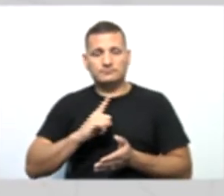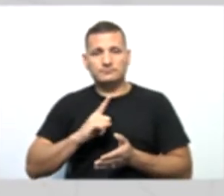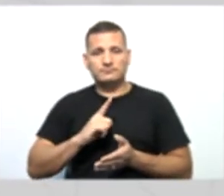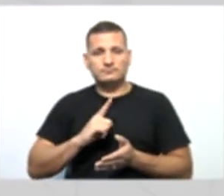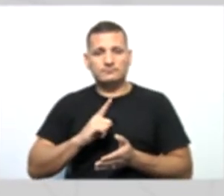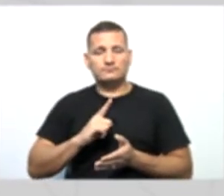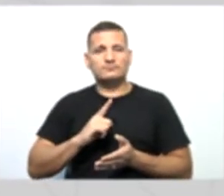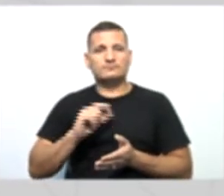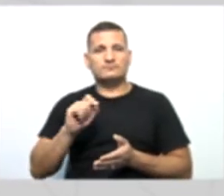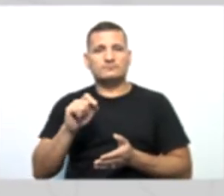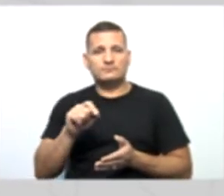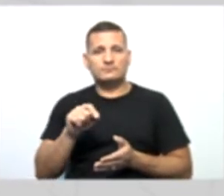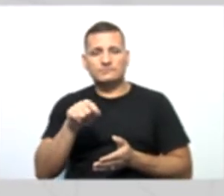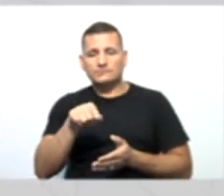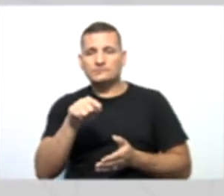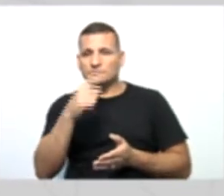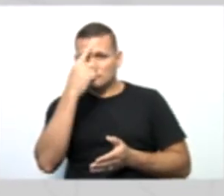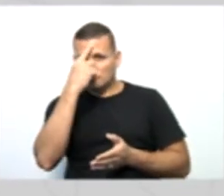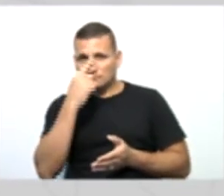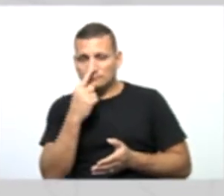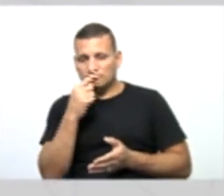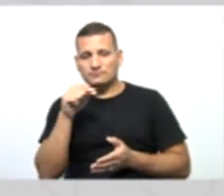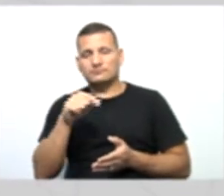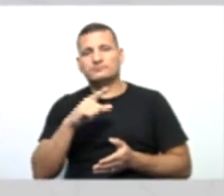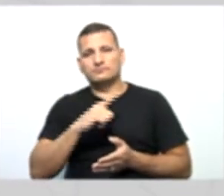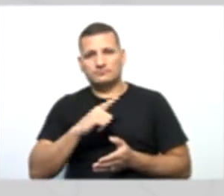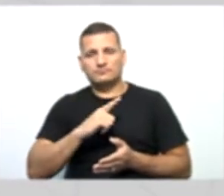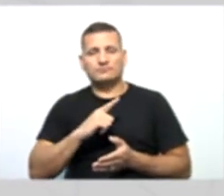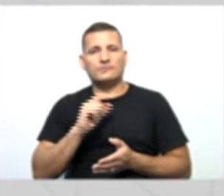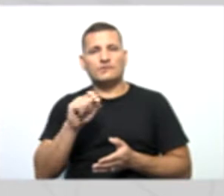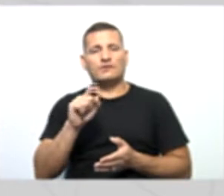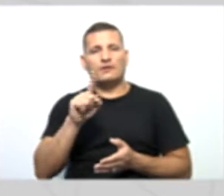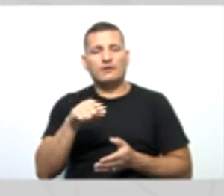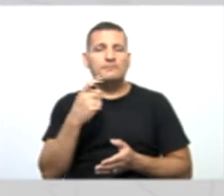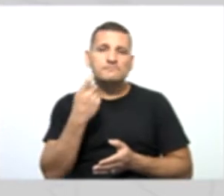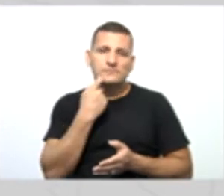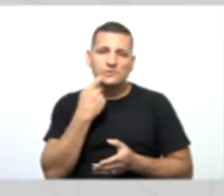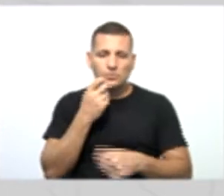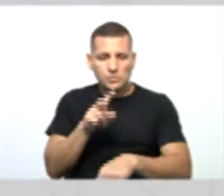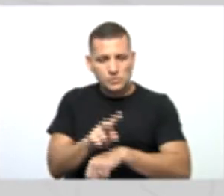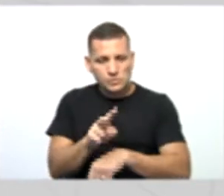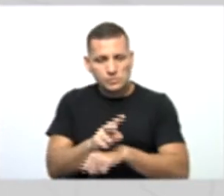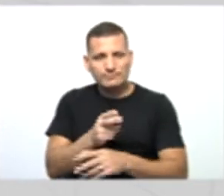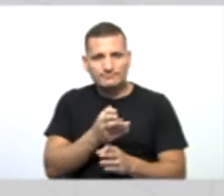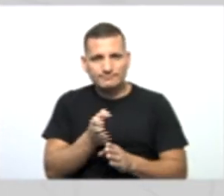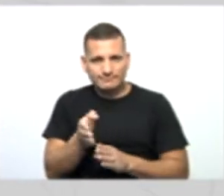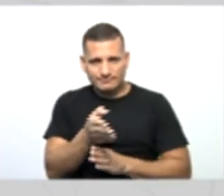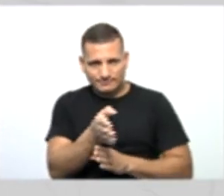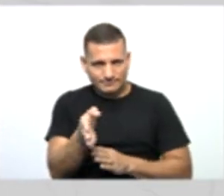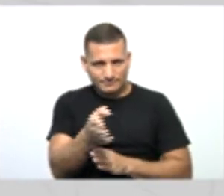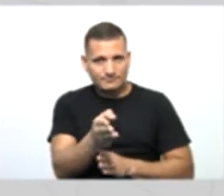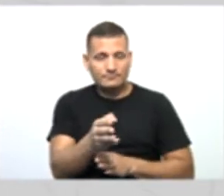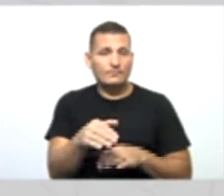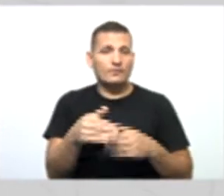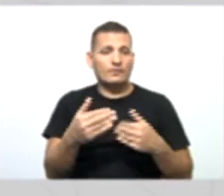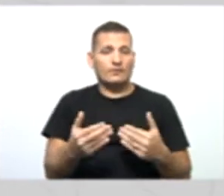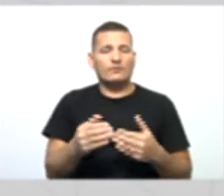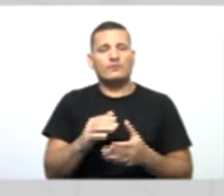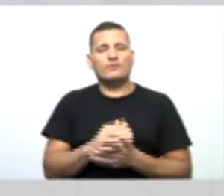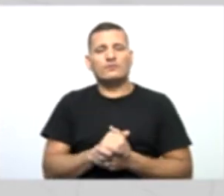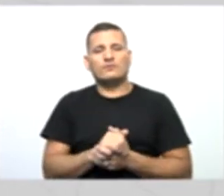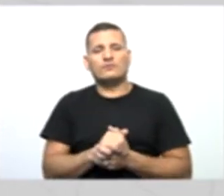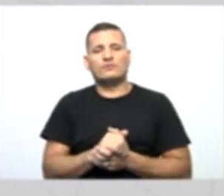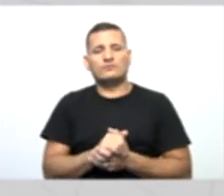ao redor dessa vocação econômica local, que é a criação de peixe, beleza? Então, os negócios